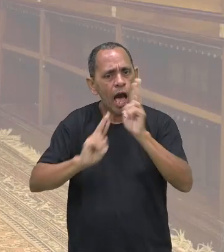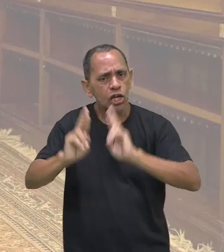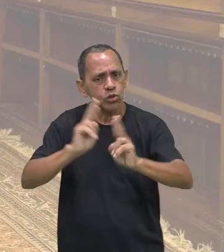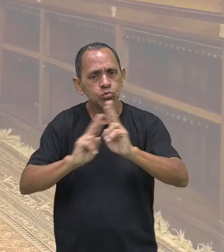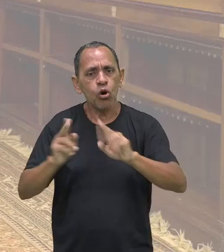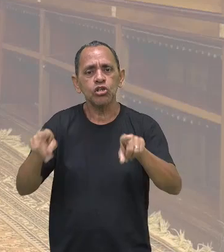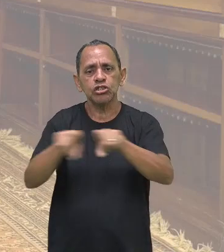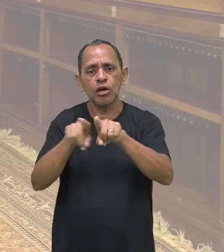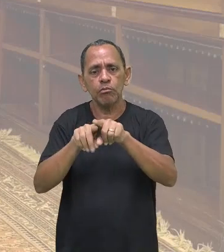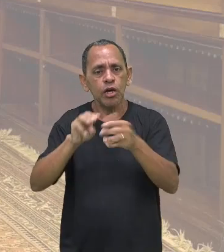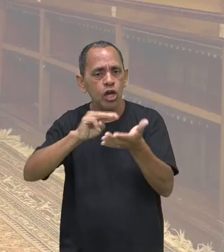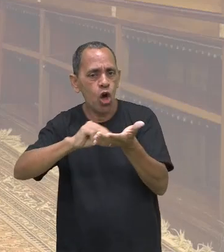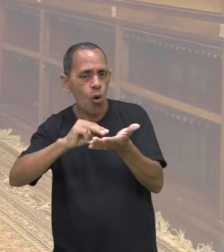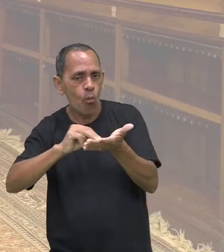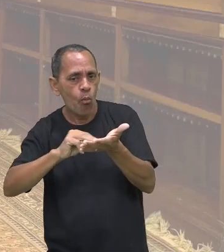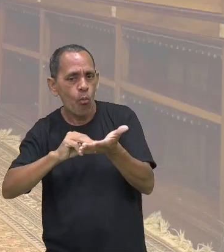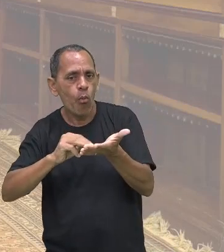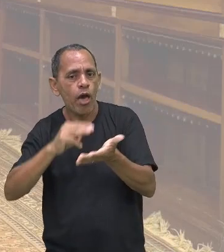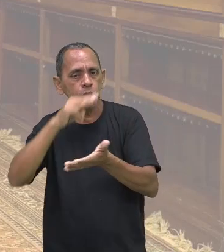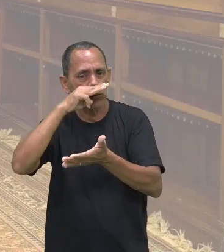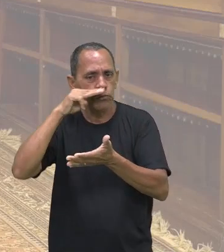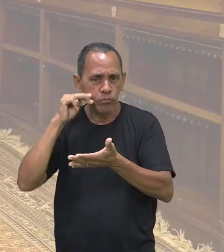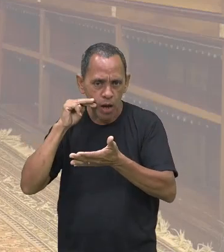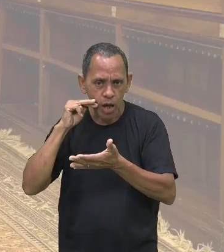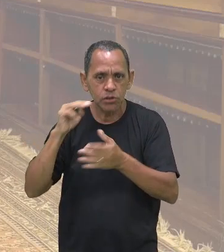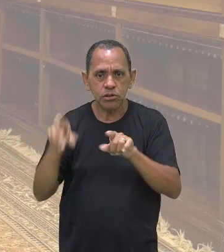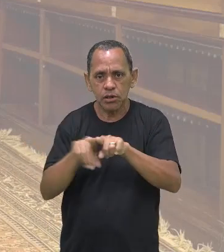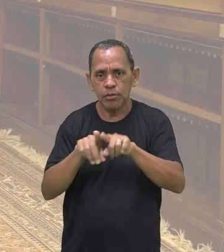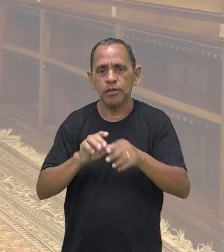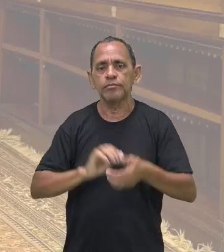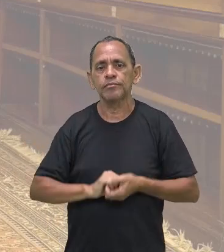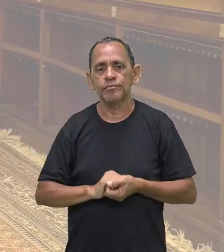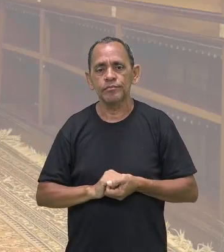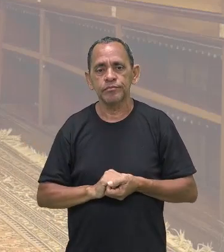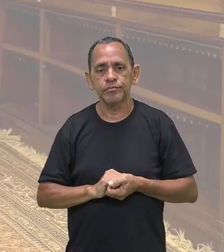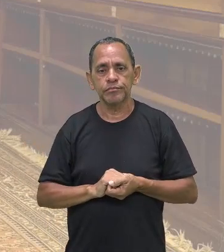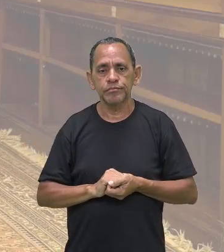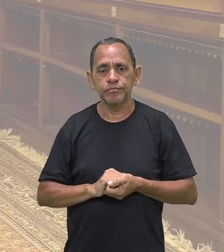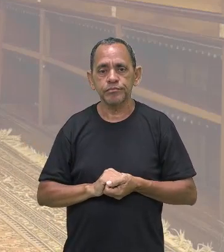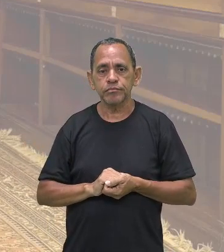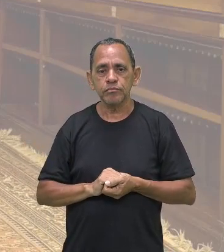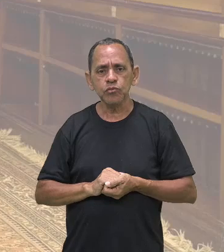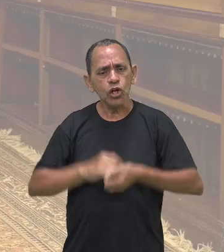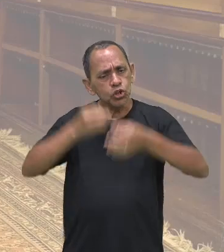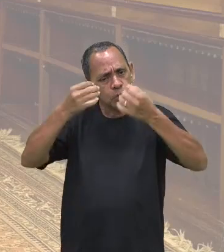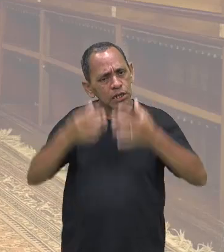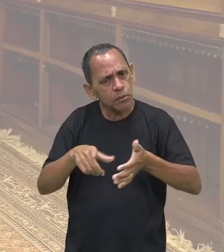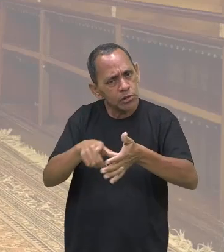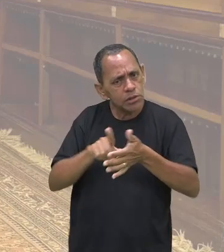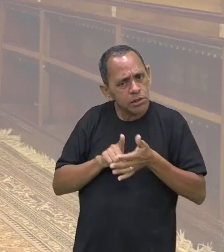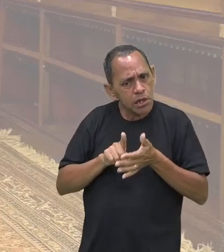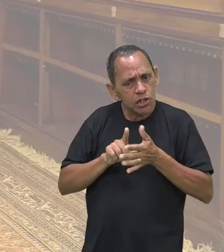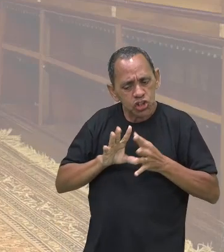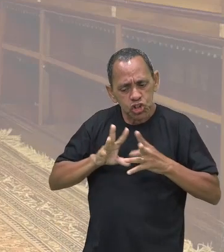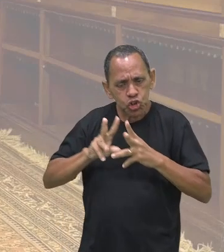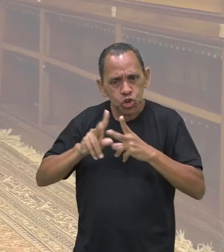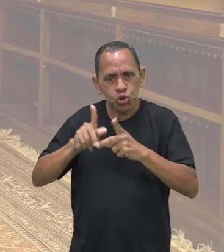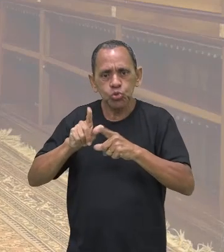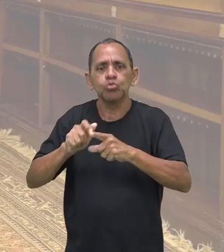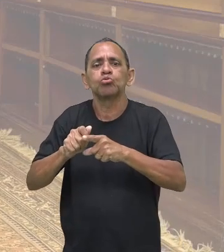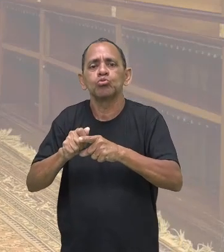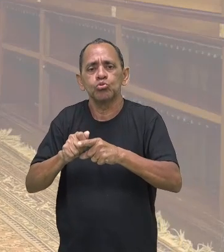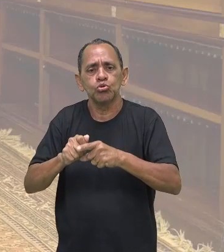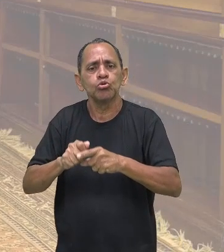é o método marxista. E, como já dissemos agora há pouco, tudo isso aqui poderia representar